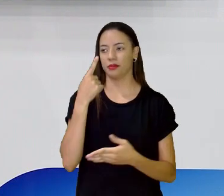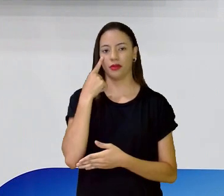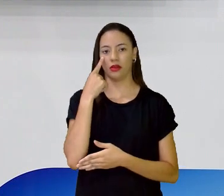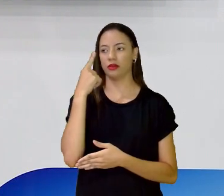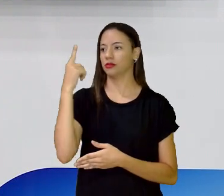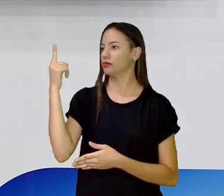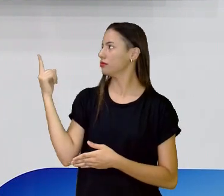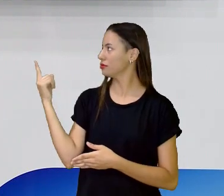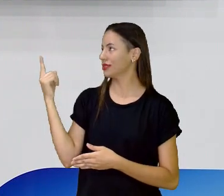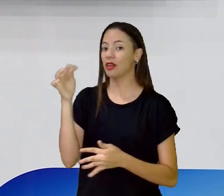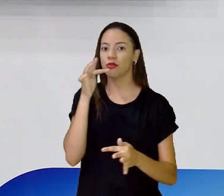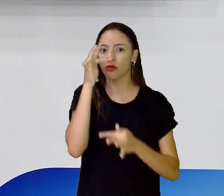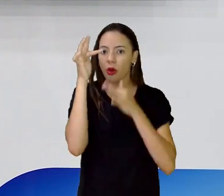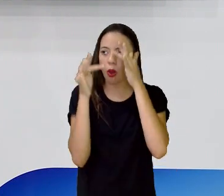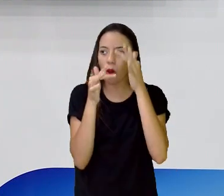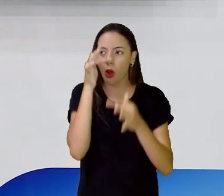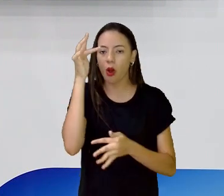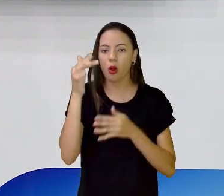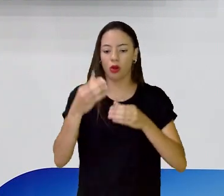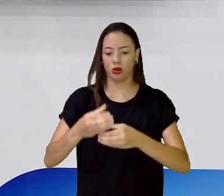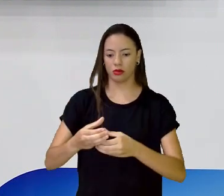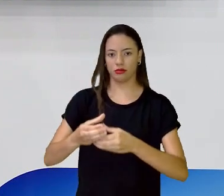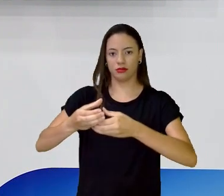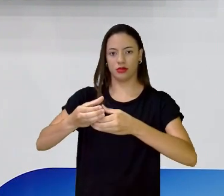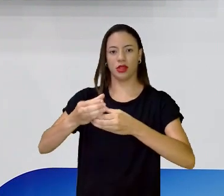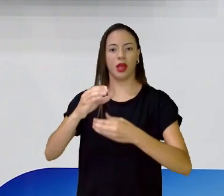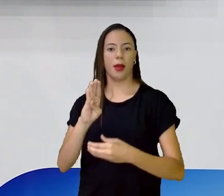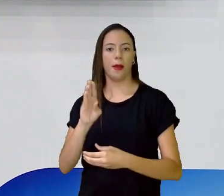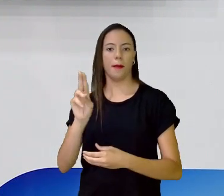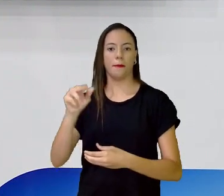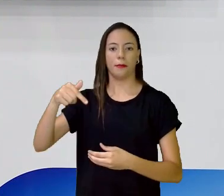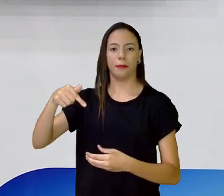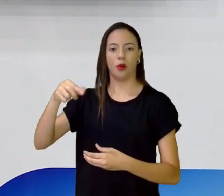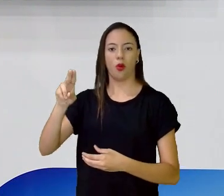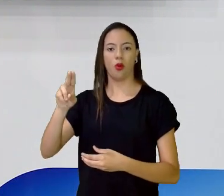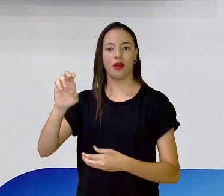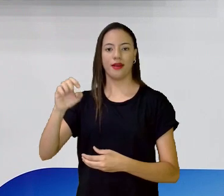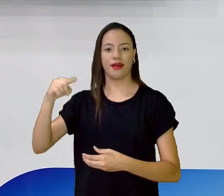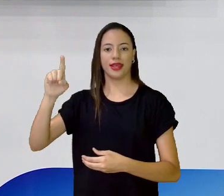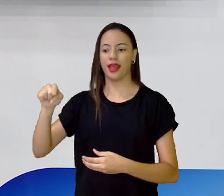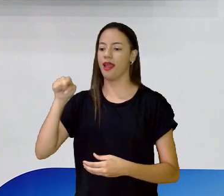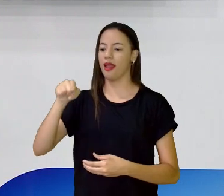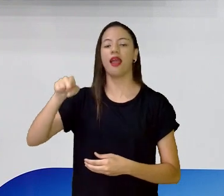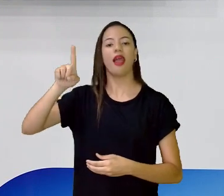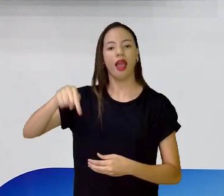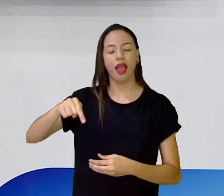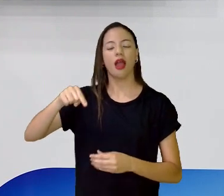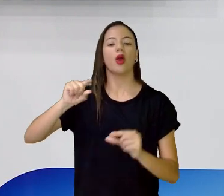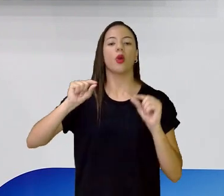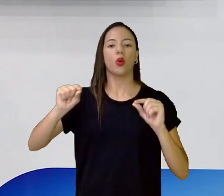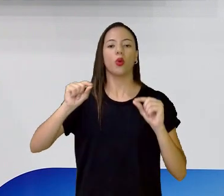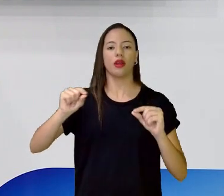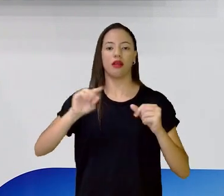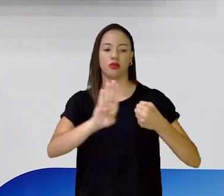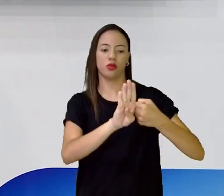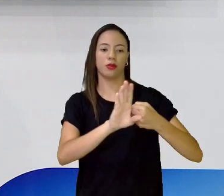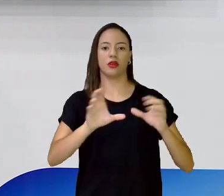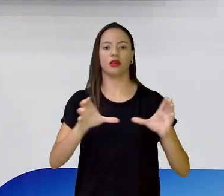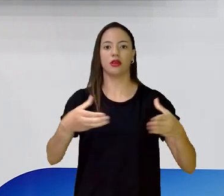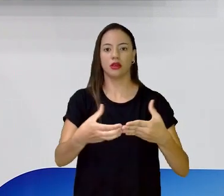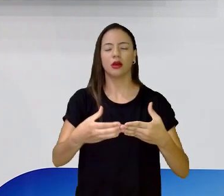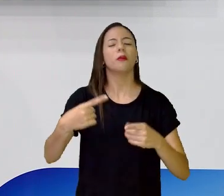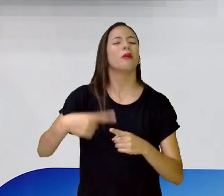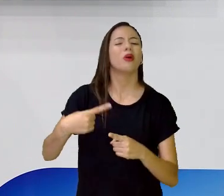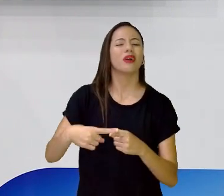Nessa daí das flores, o substantivo coletivo é a palavra buquê. Por que buquê? Porque buquê